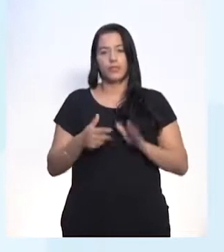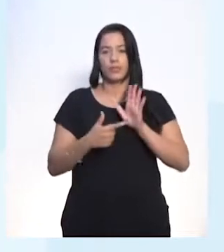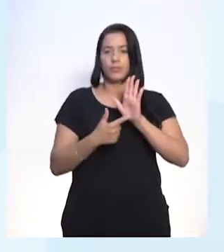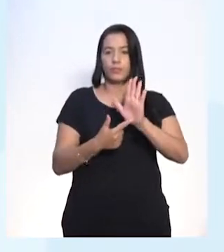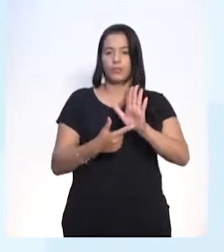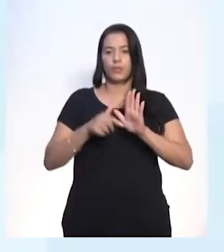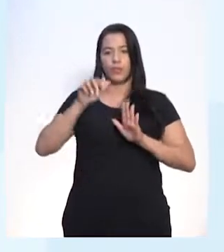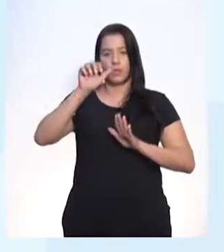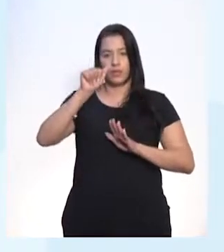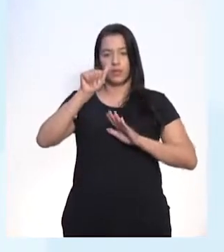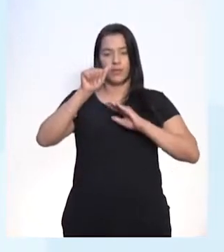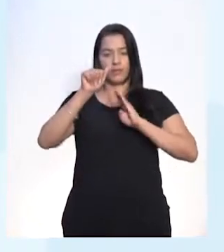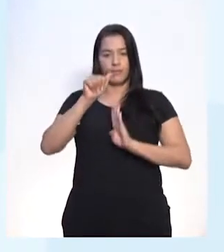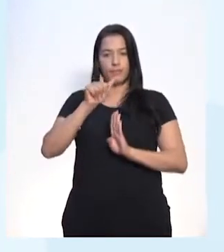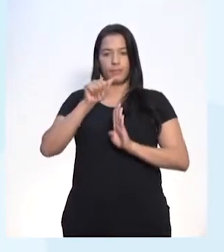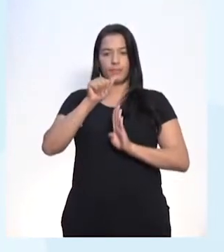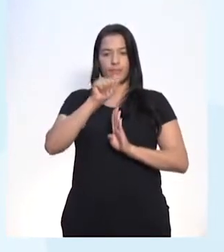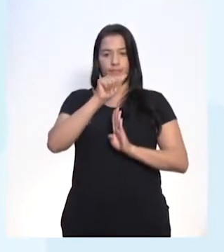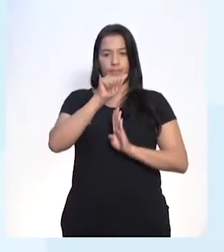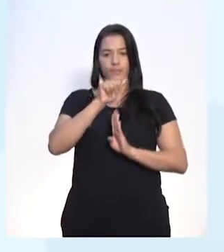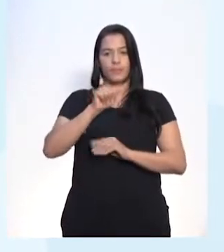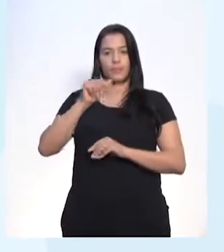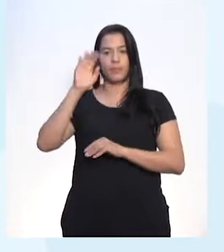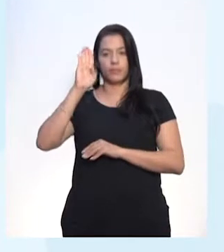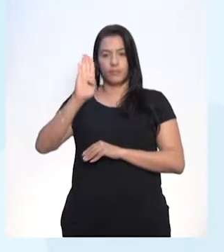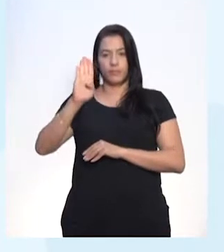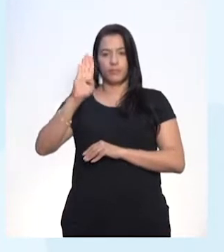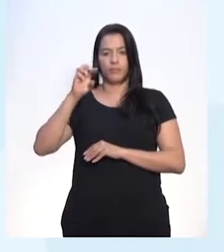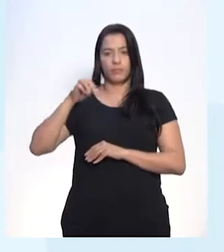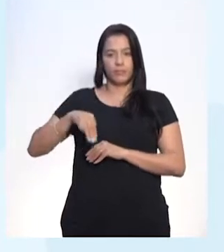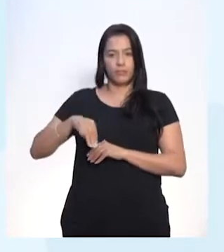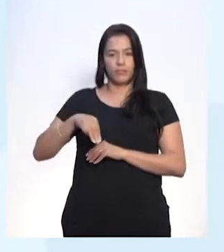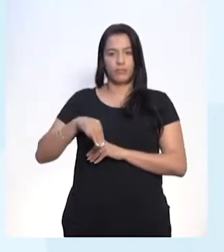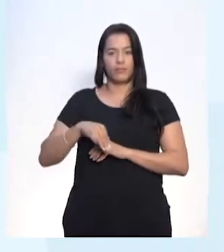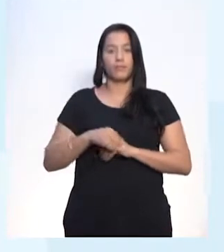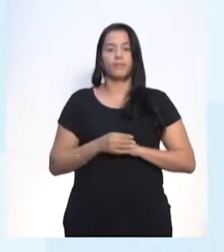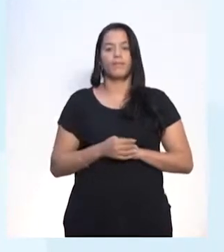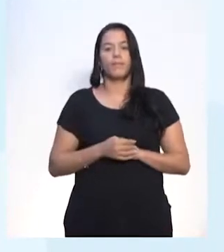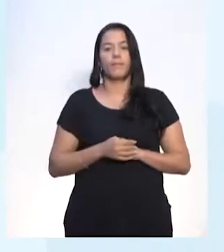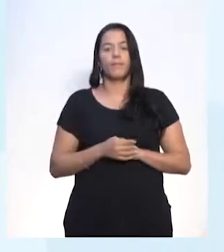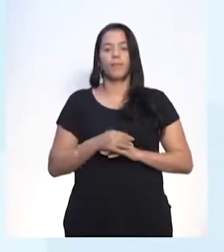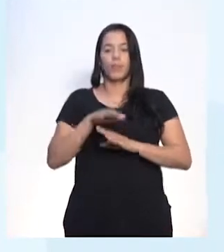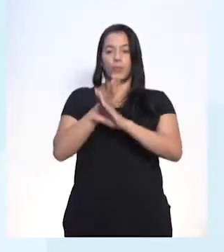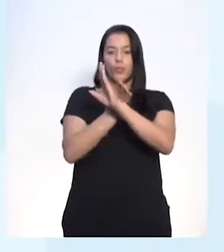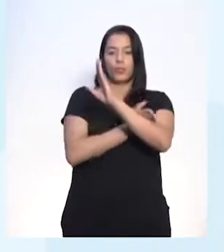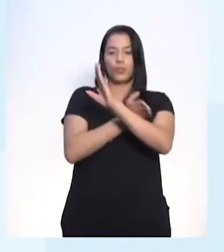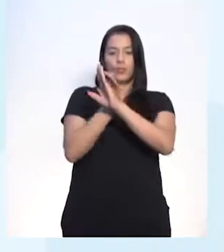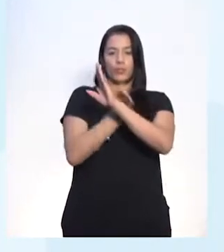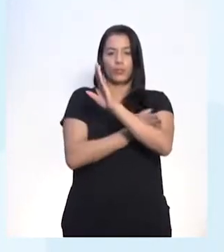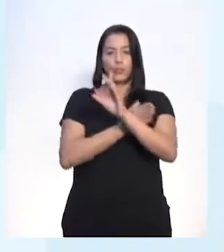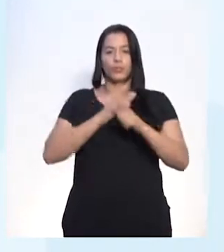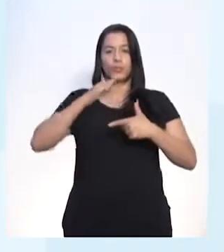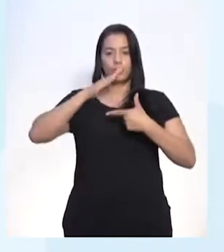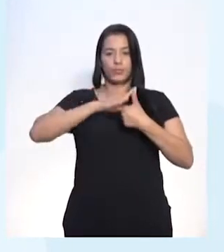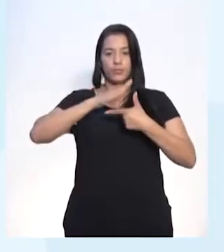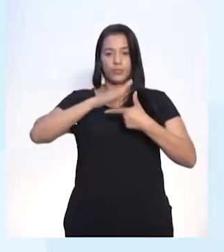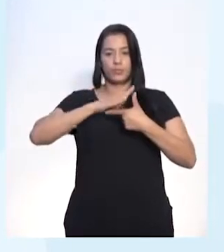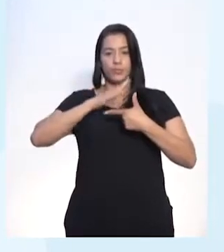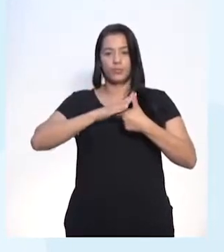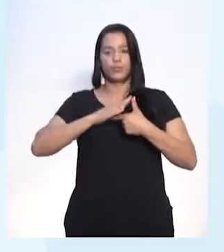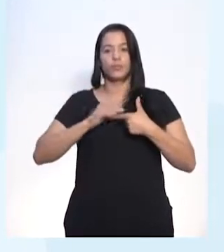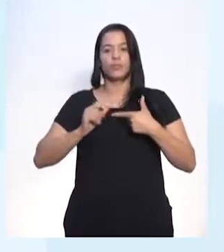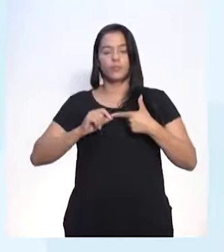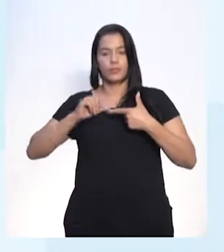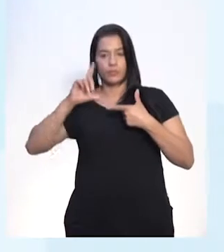uma relação de igualdade entre os lados, certo? Ele colocou hipotenusa e cateto maior